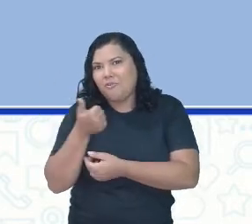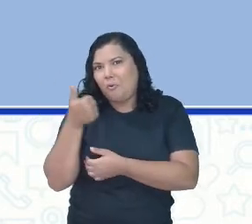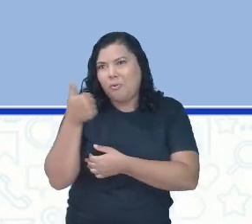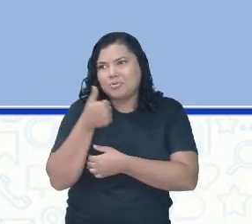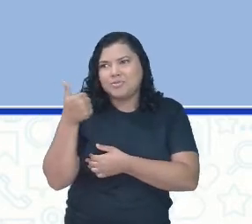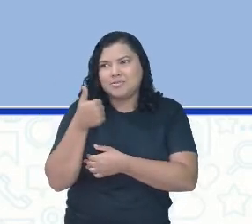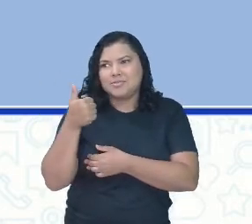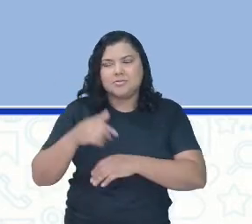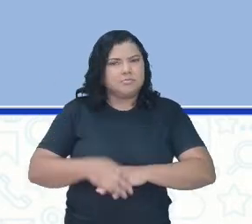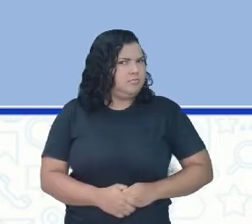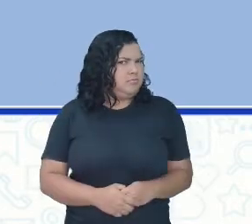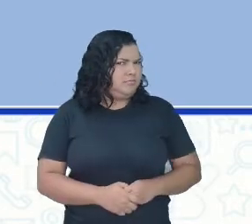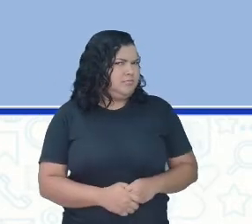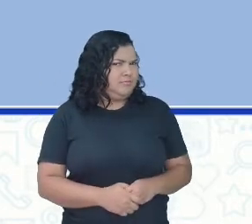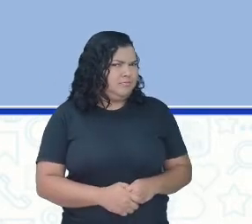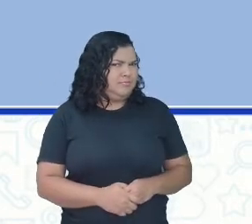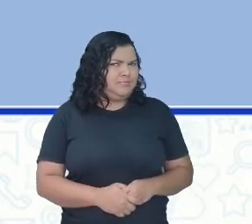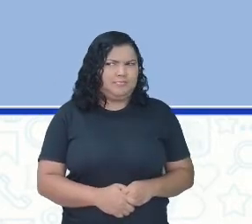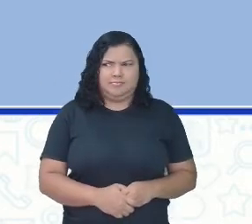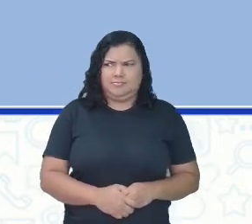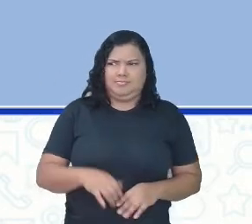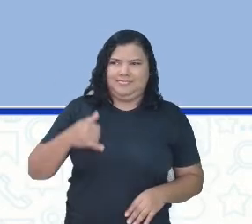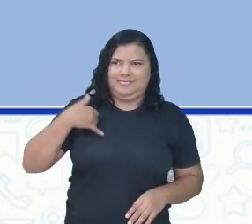E jovem tem 11 anos.